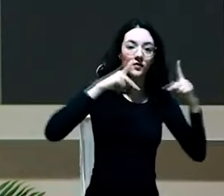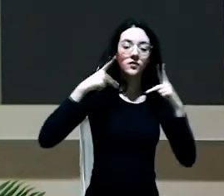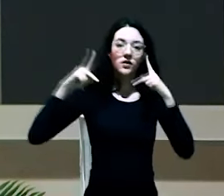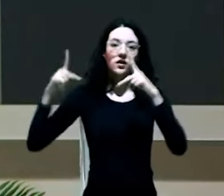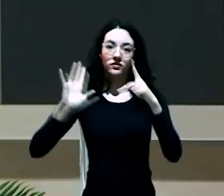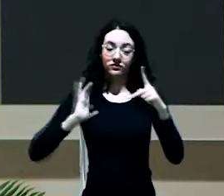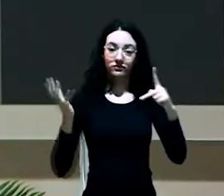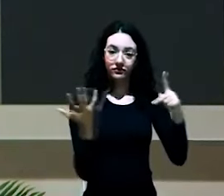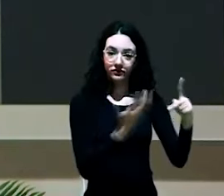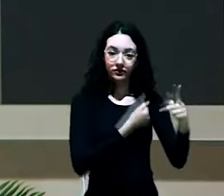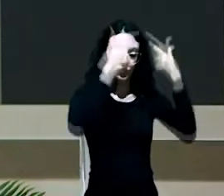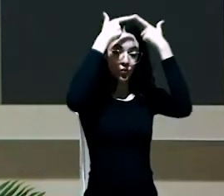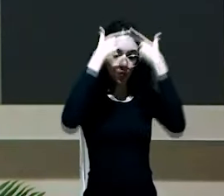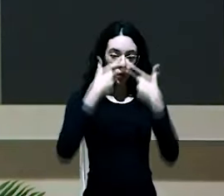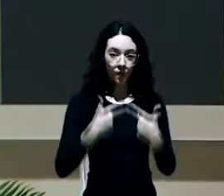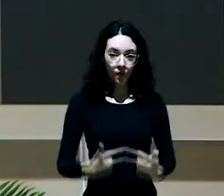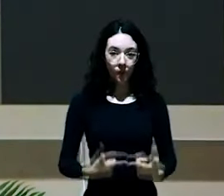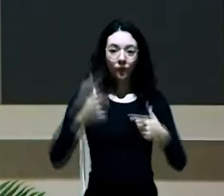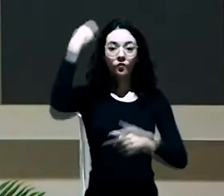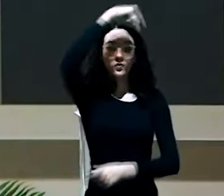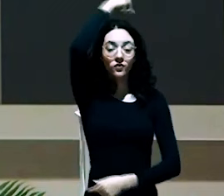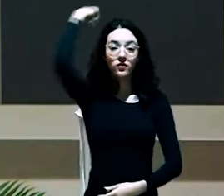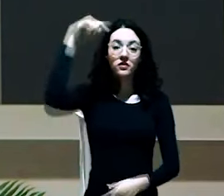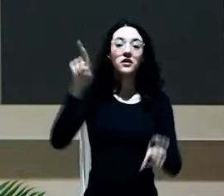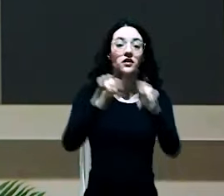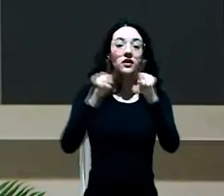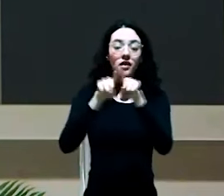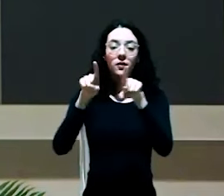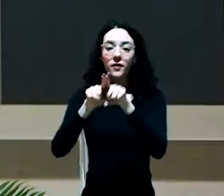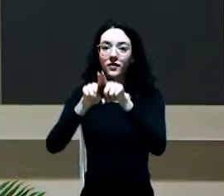arrebatamento da igreja. Eu vou falar uma vez mais: prega